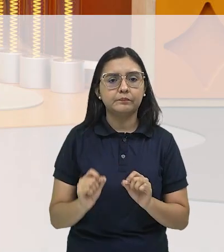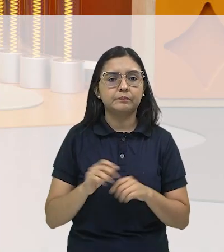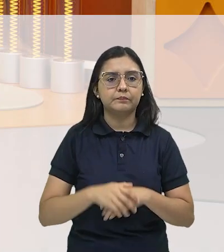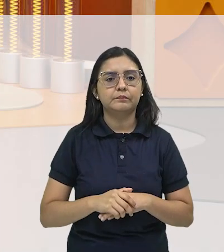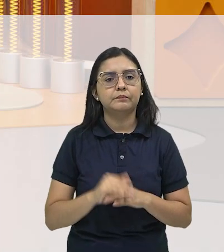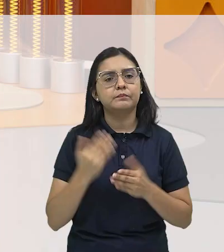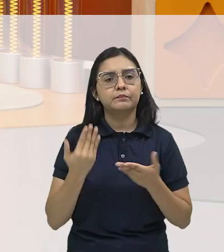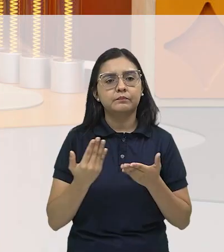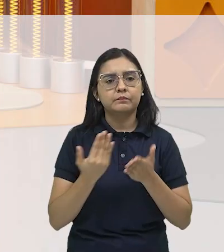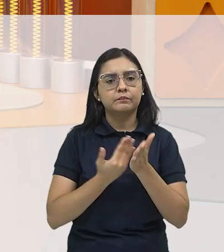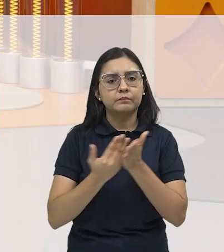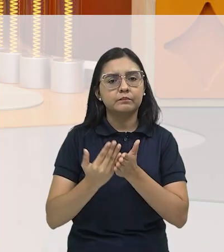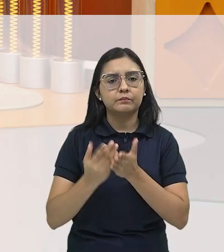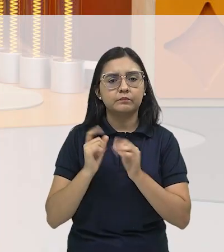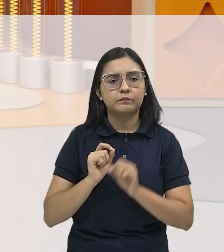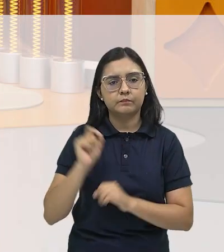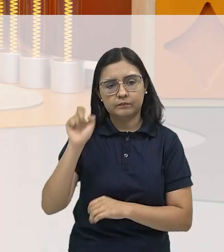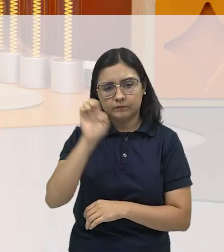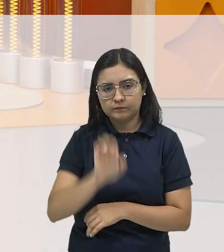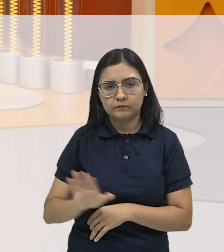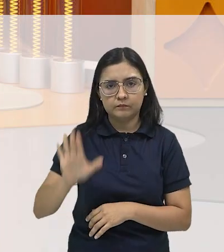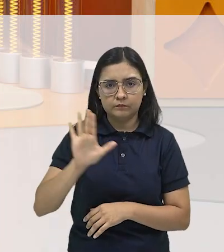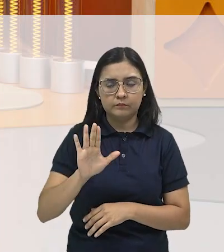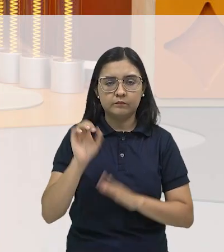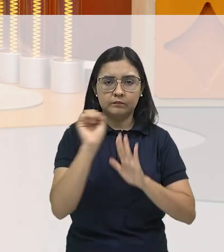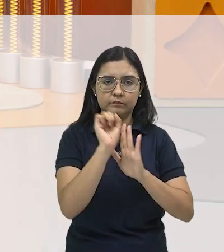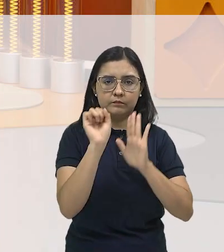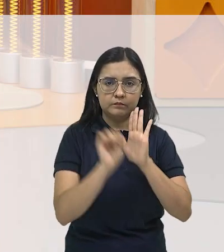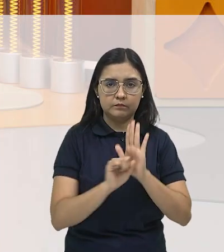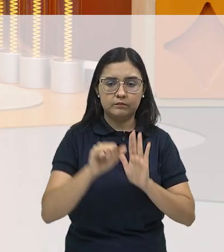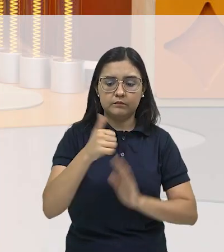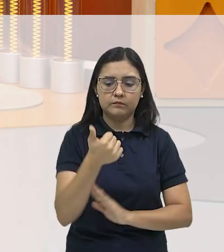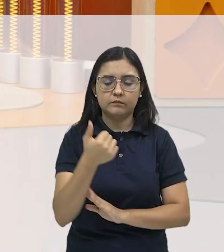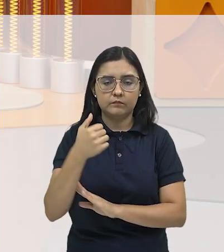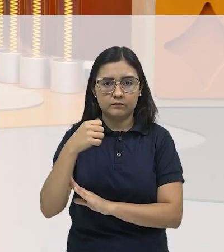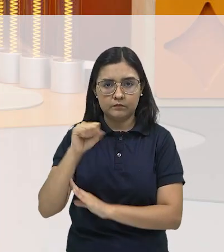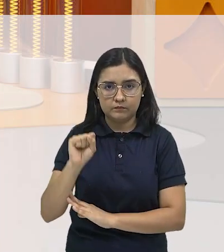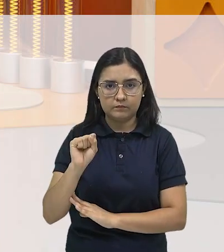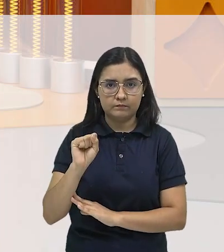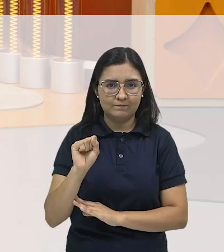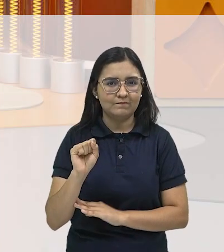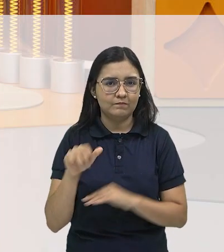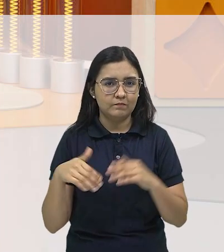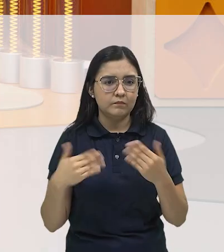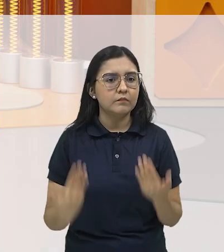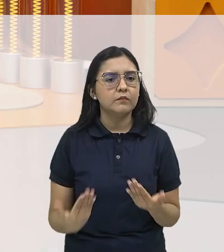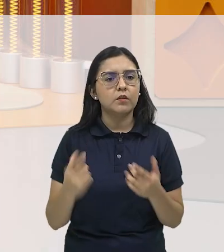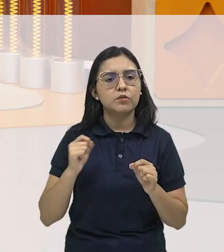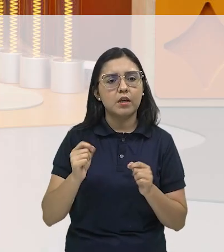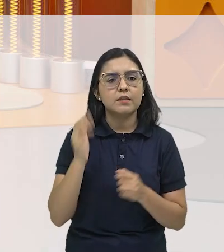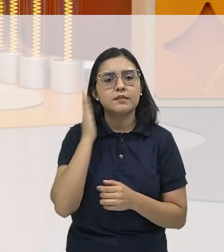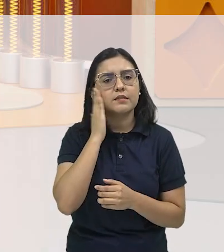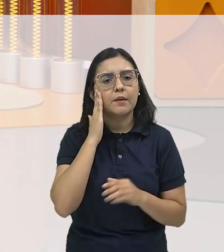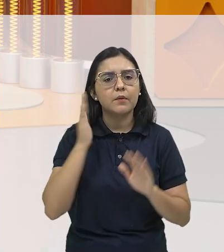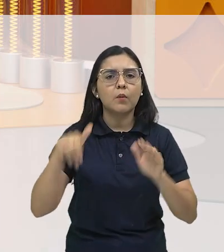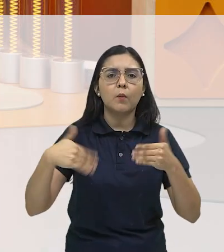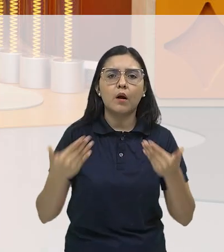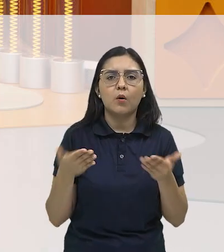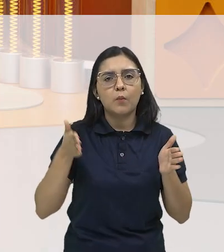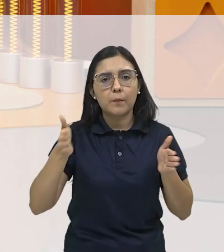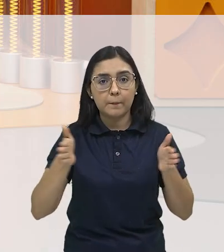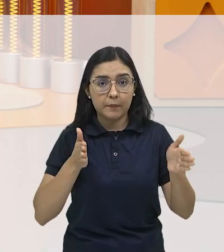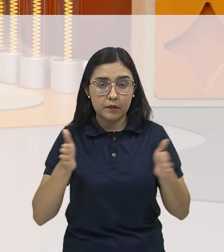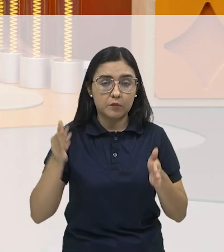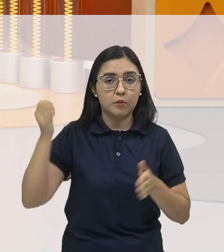surgido principalmente na Europa do século XVIII, né? Então, já estamos situando aí qual é o momento